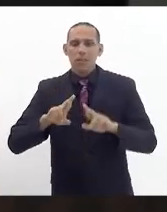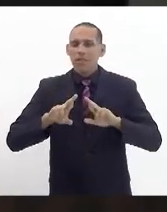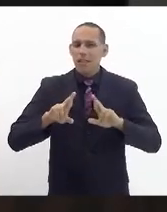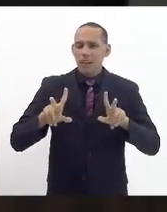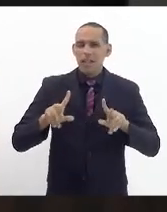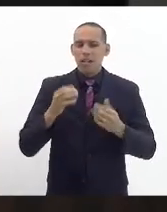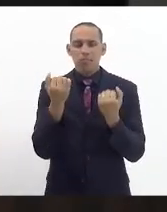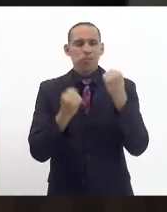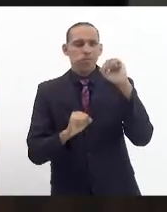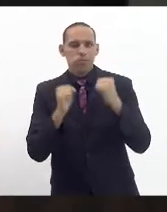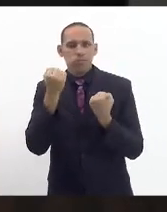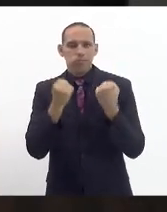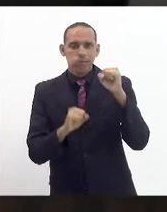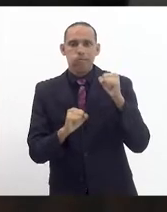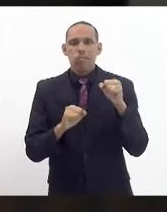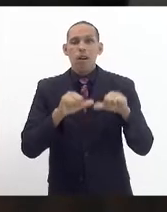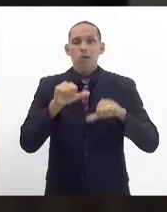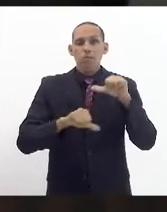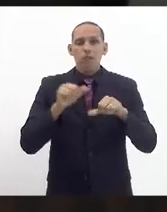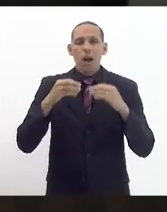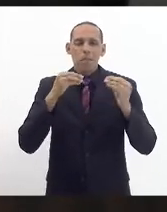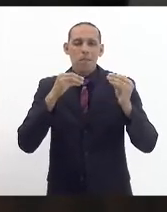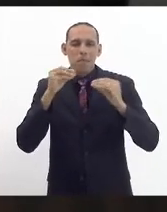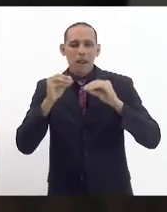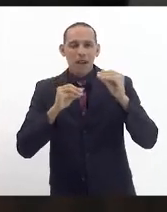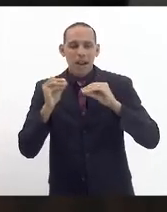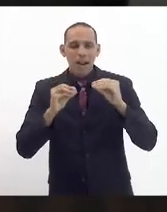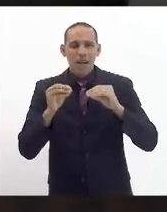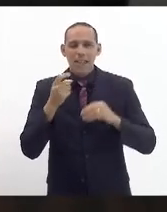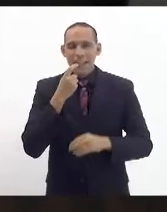indústria de transformação plástica com base